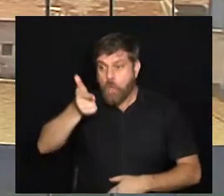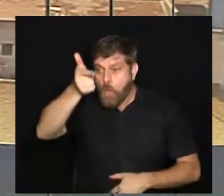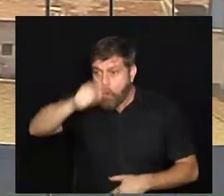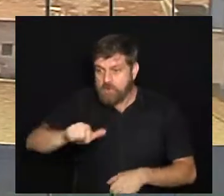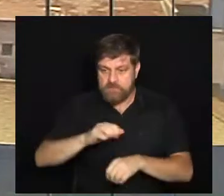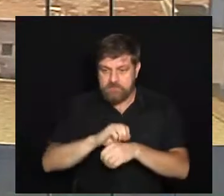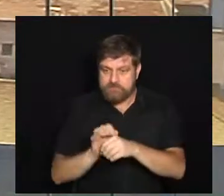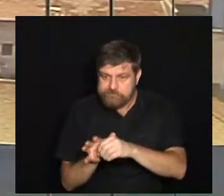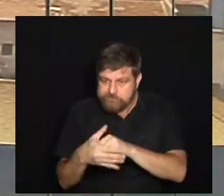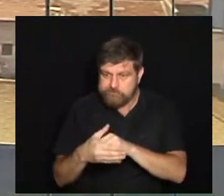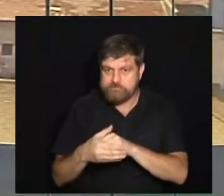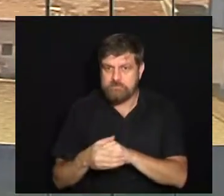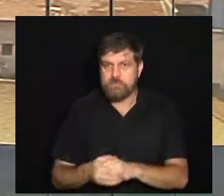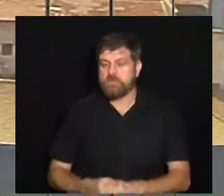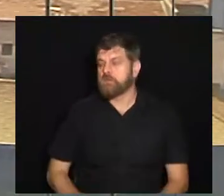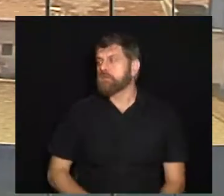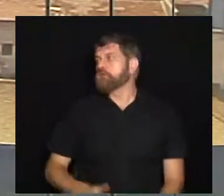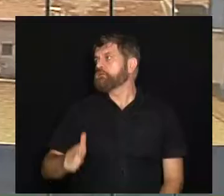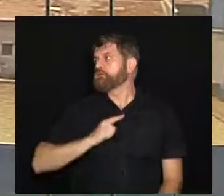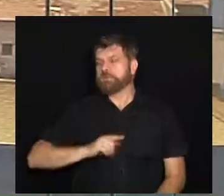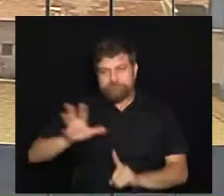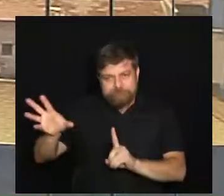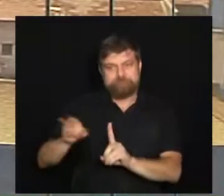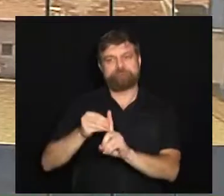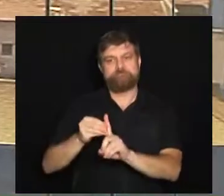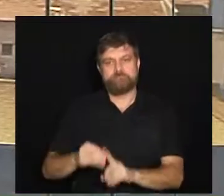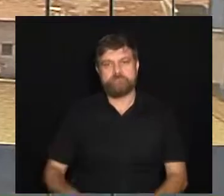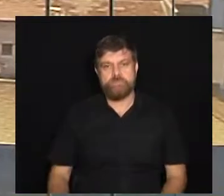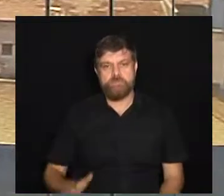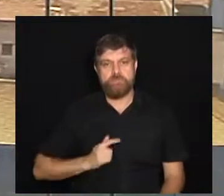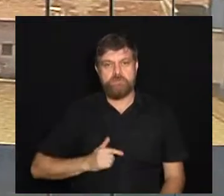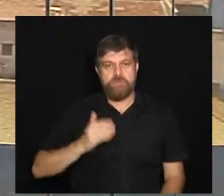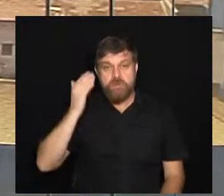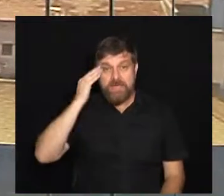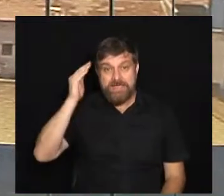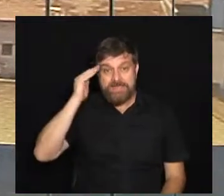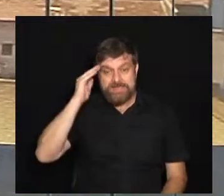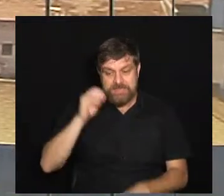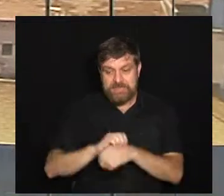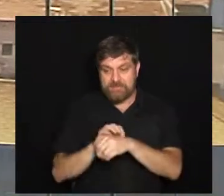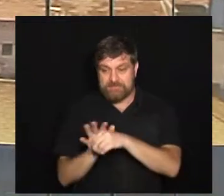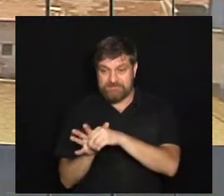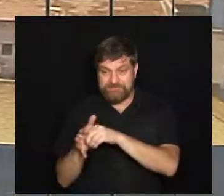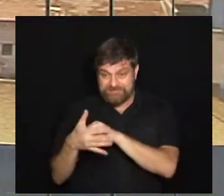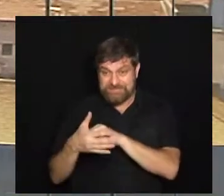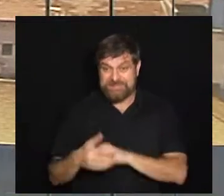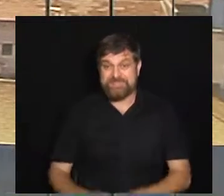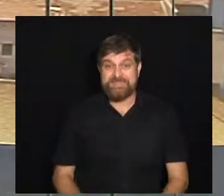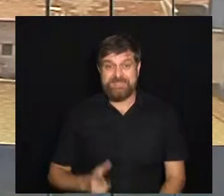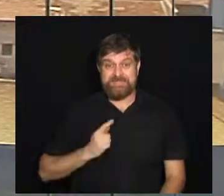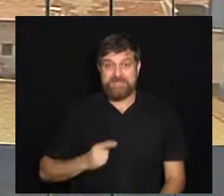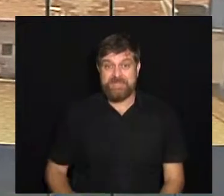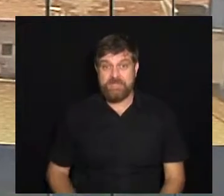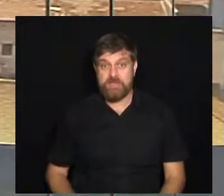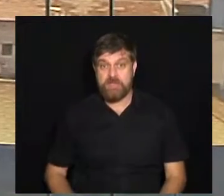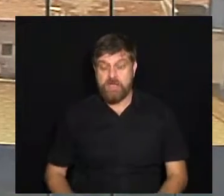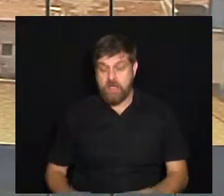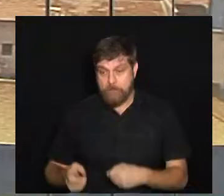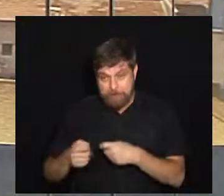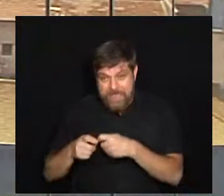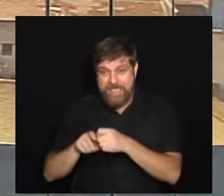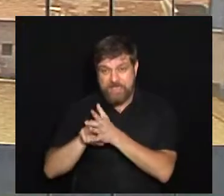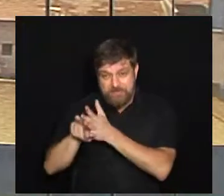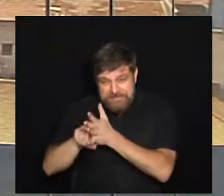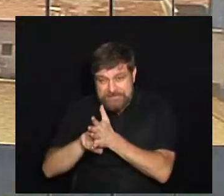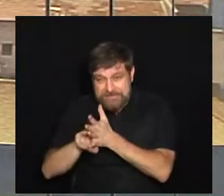novamente exame positivo para a presença do coronavírus vamos entender que esse vírus ele é conhecido da ciência não tem nem sem dias nós estamos